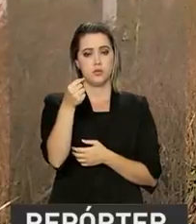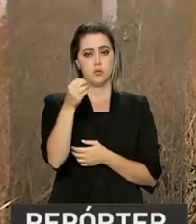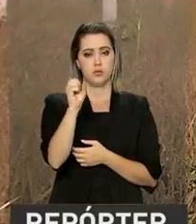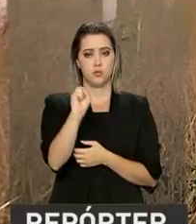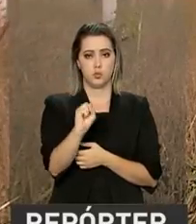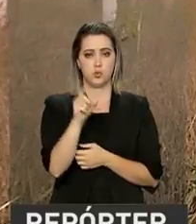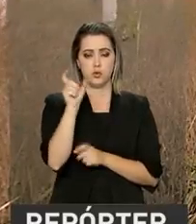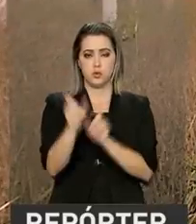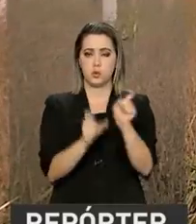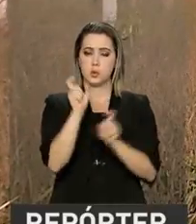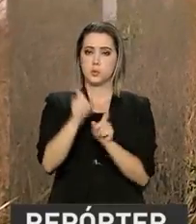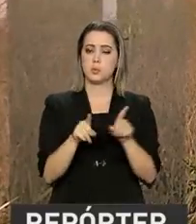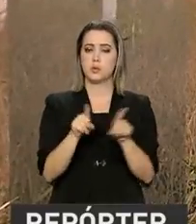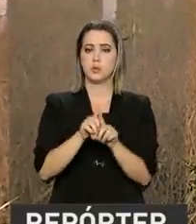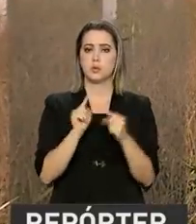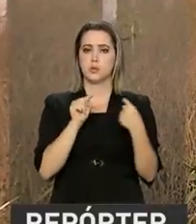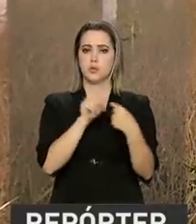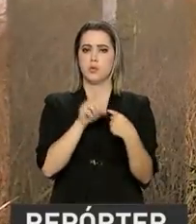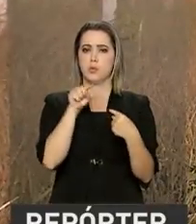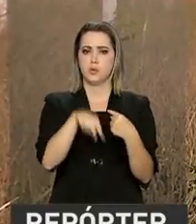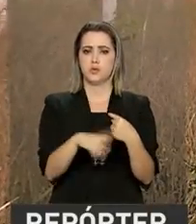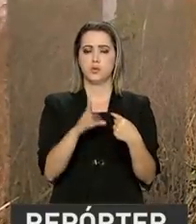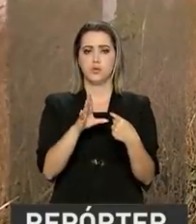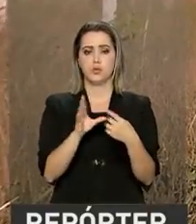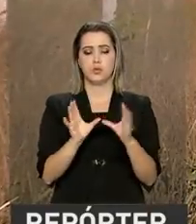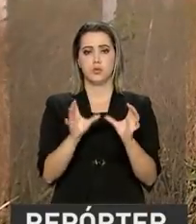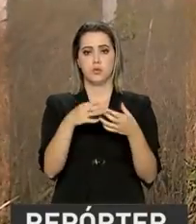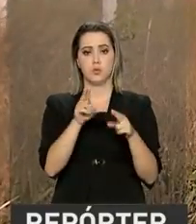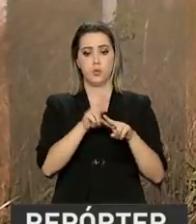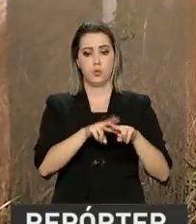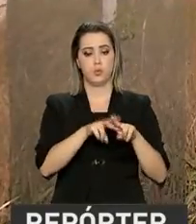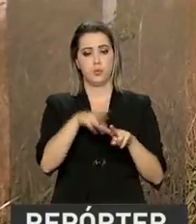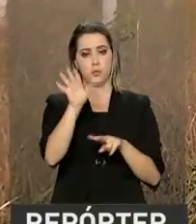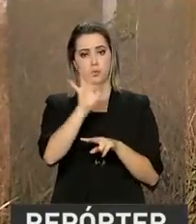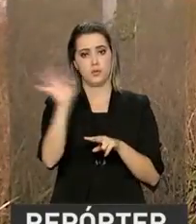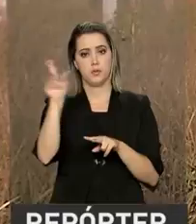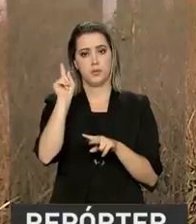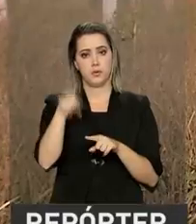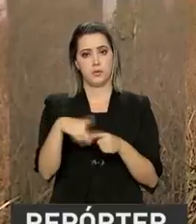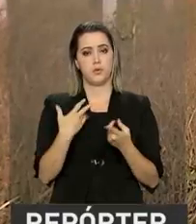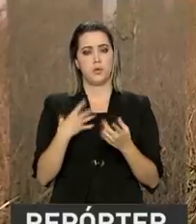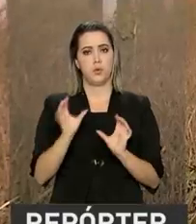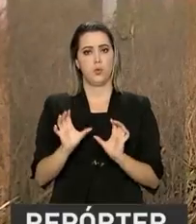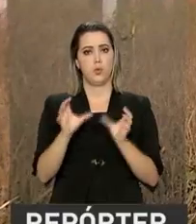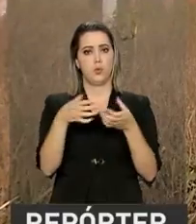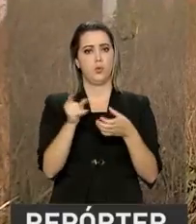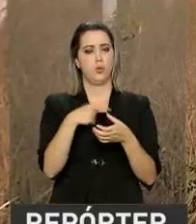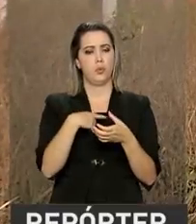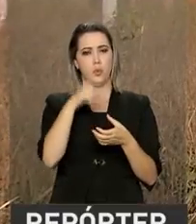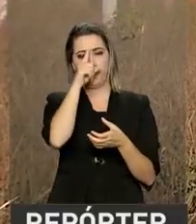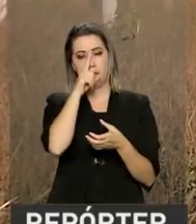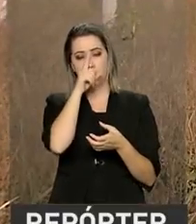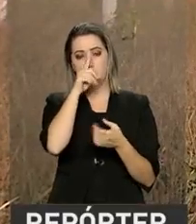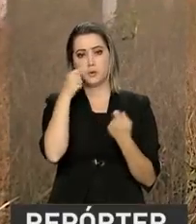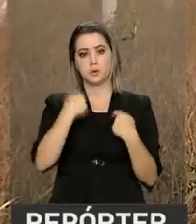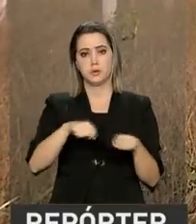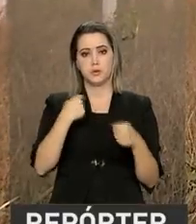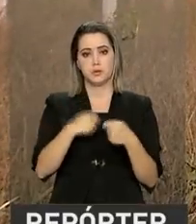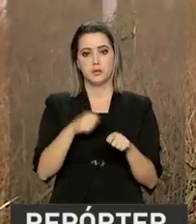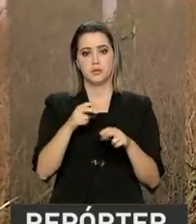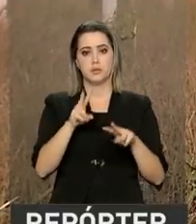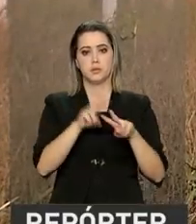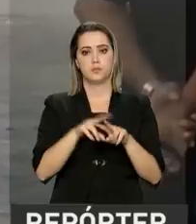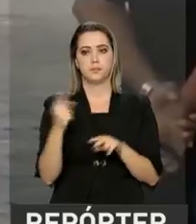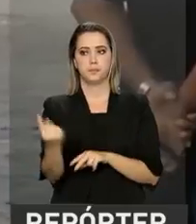detentos o objetivo das penitenciárias federais é justamente receber presos de alta periculosidade e que precisem ficar